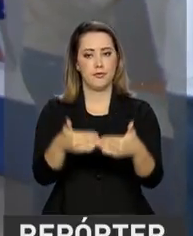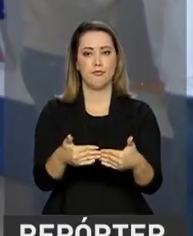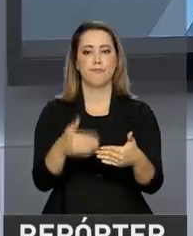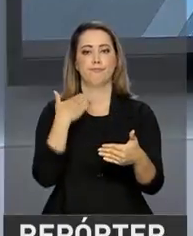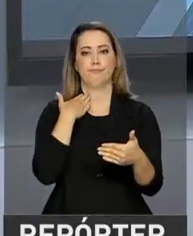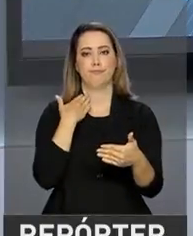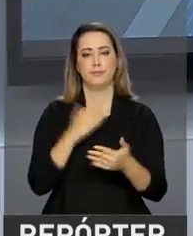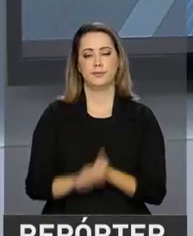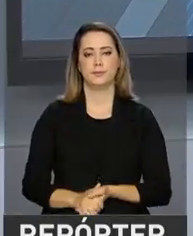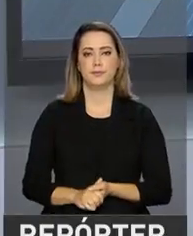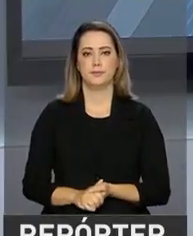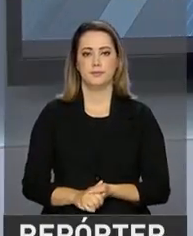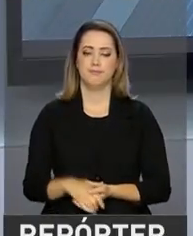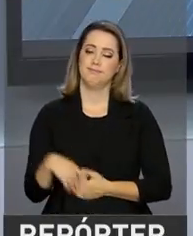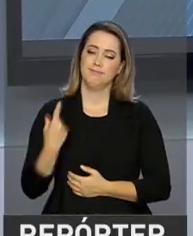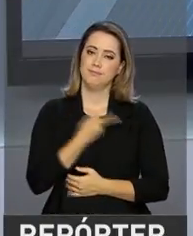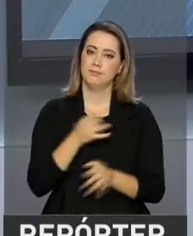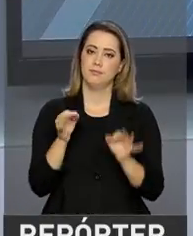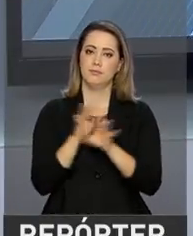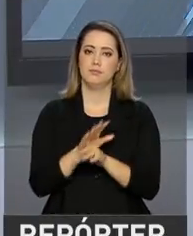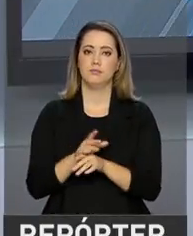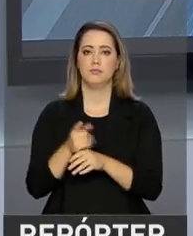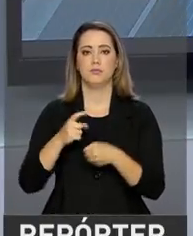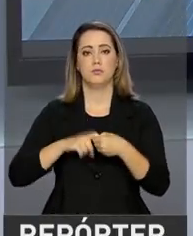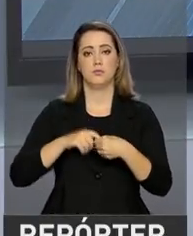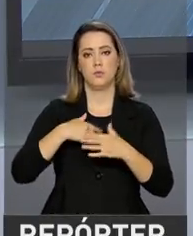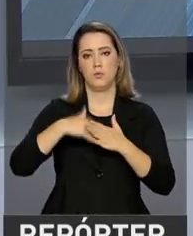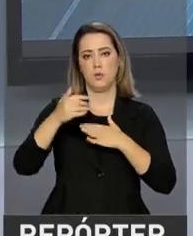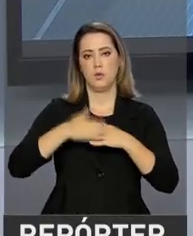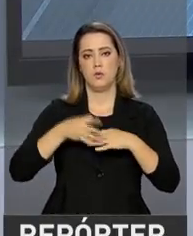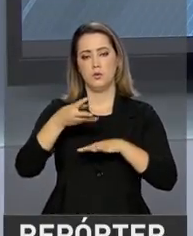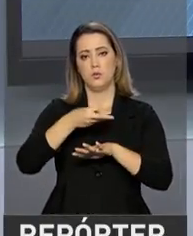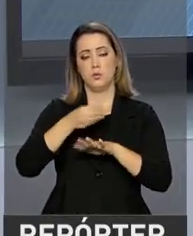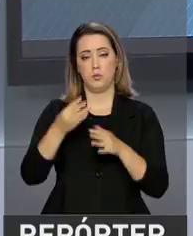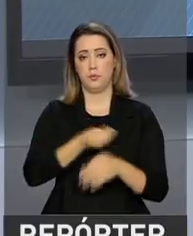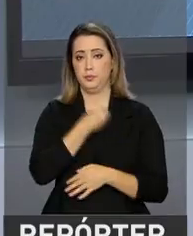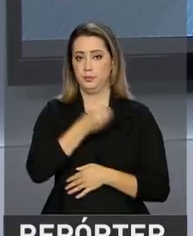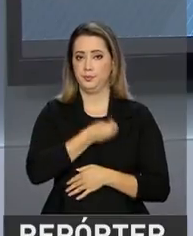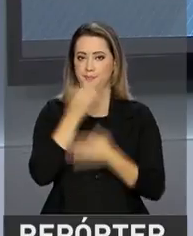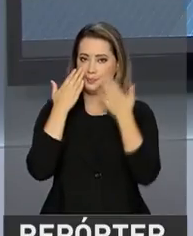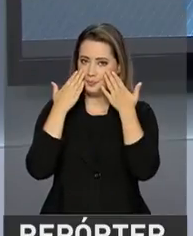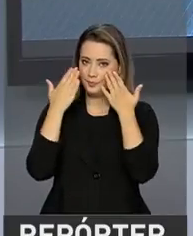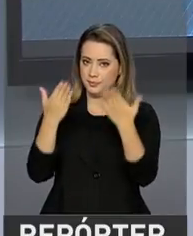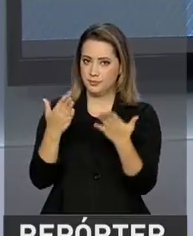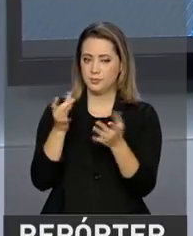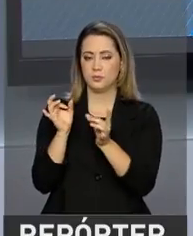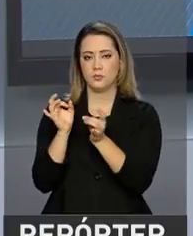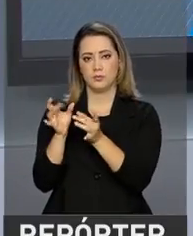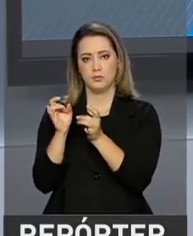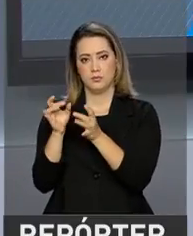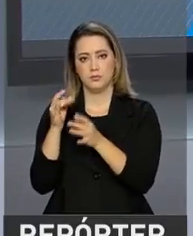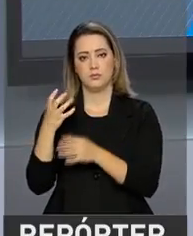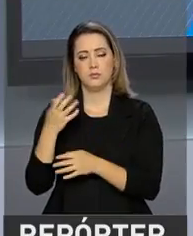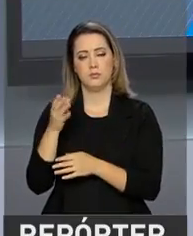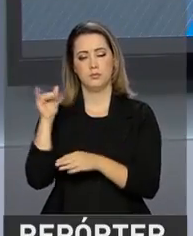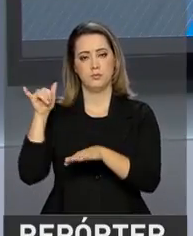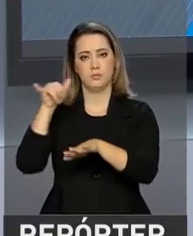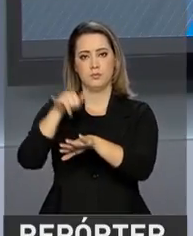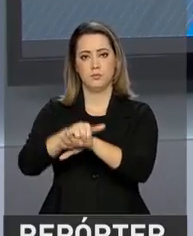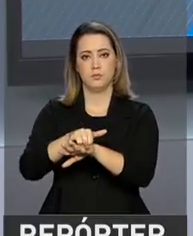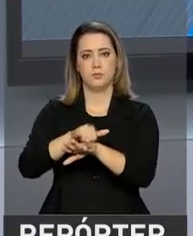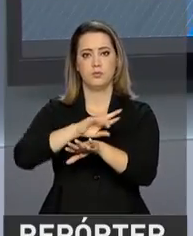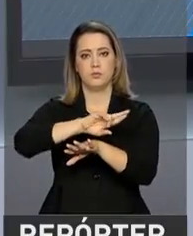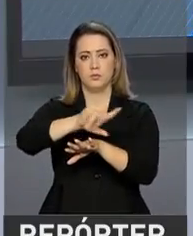horários e nós ficamos por aqui voltamos a qualquer momento com a transmissão ao vivo da cerimônia de concessão dos aeroportos de fortaleza